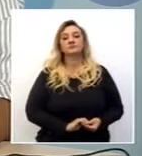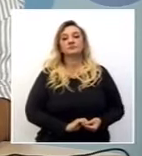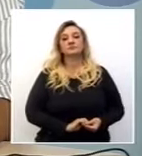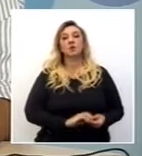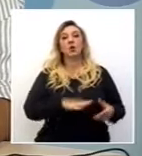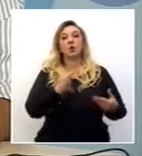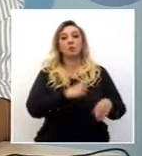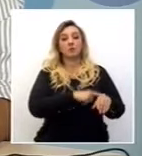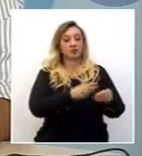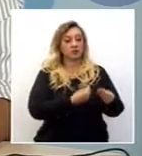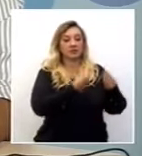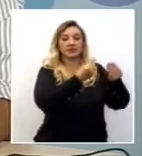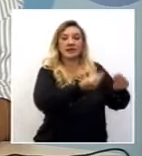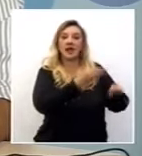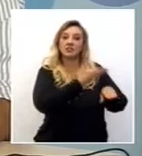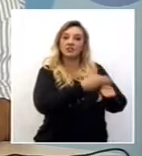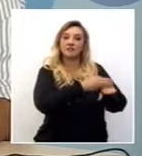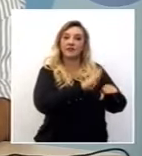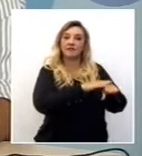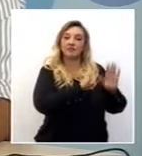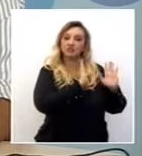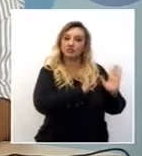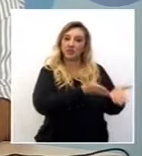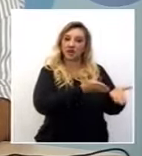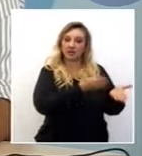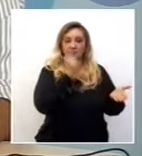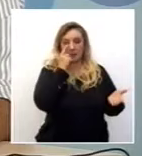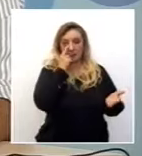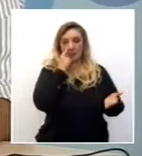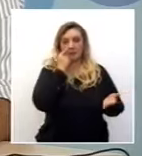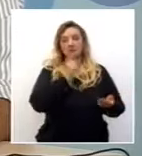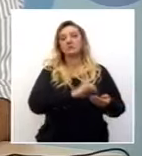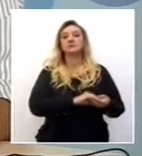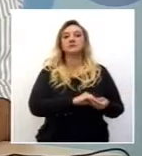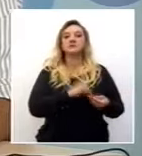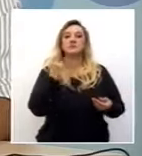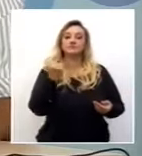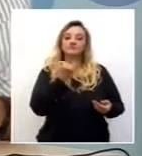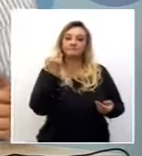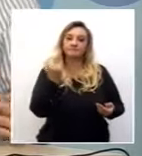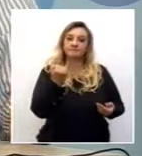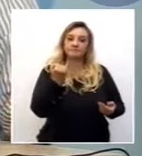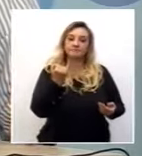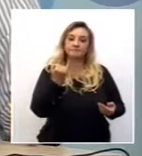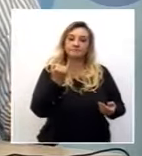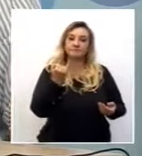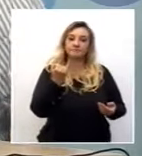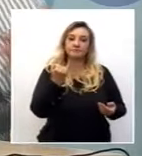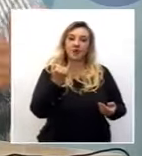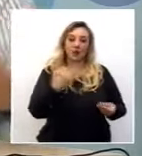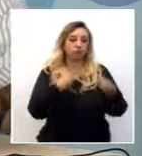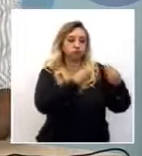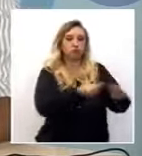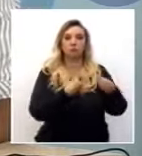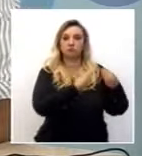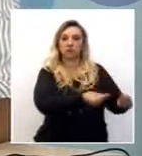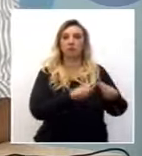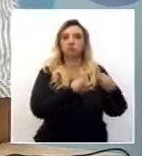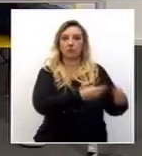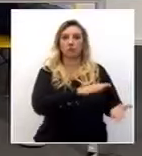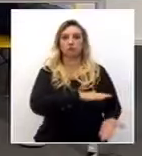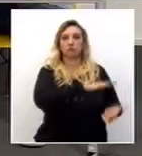vai entregar essas atividades. É importante também a gente não sobrecarregar, né?